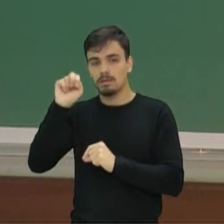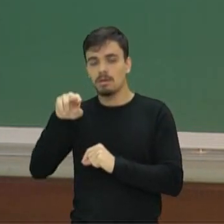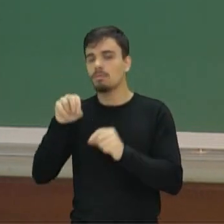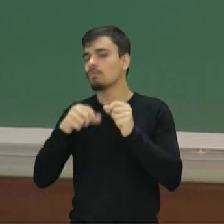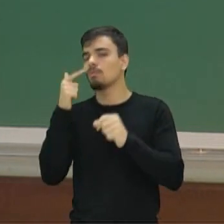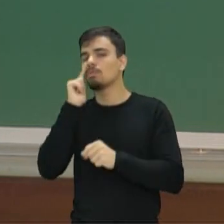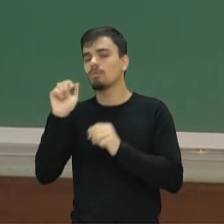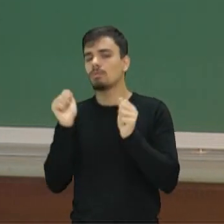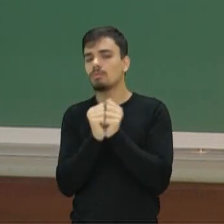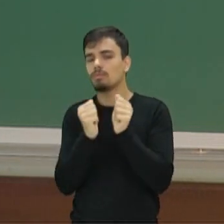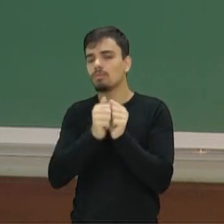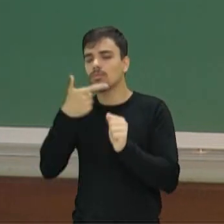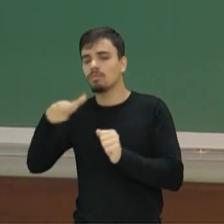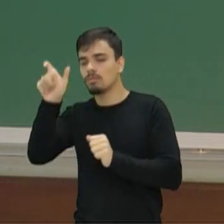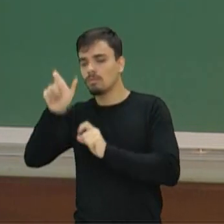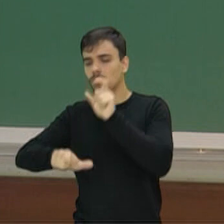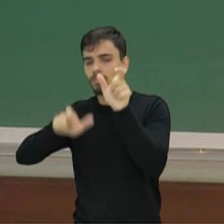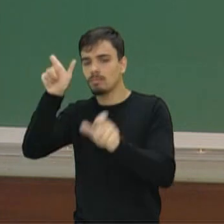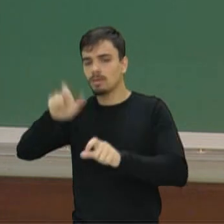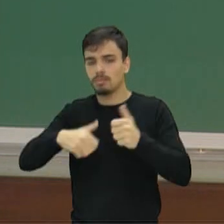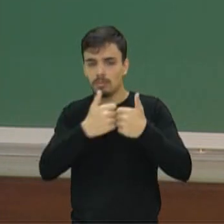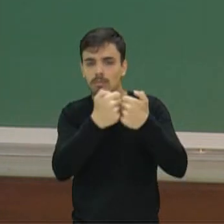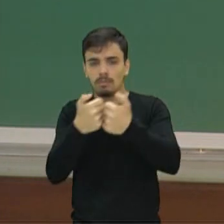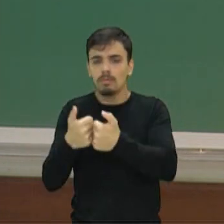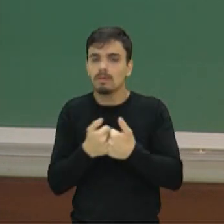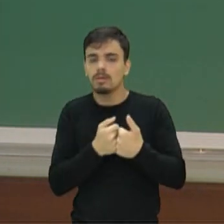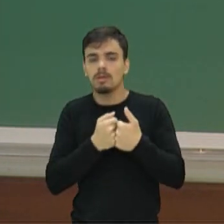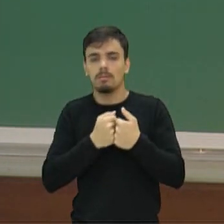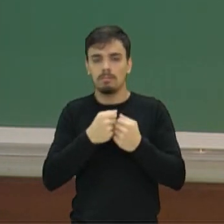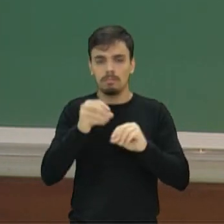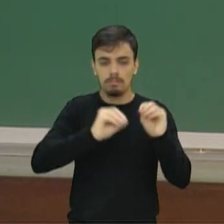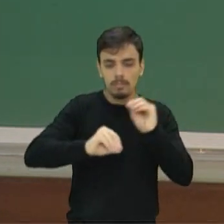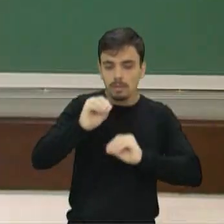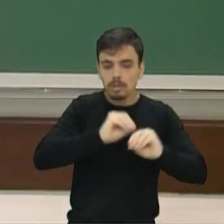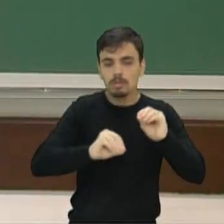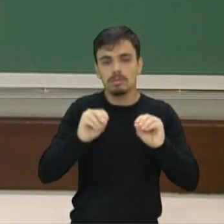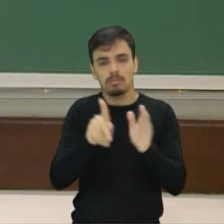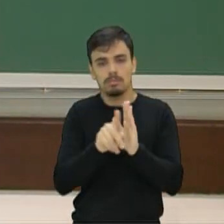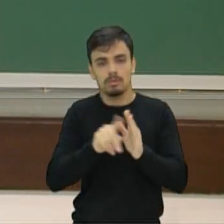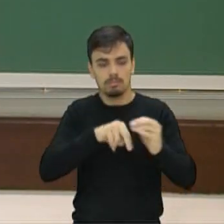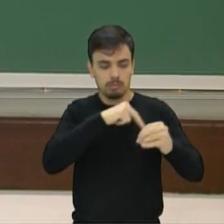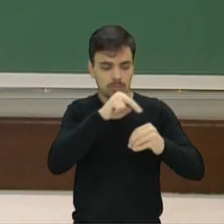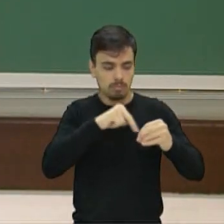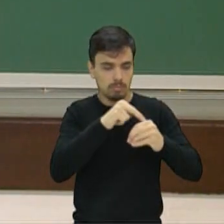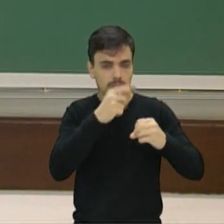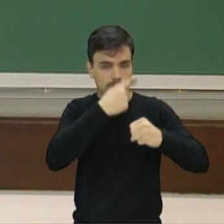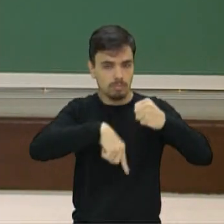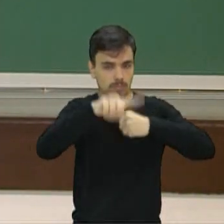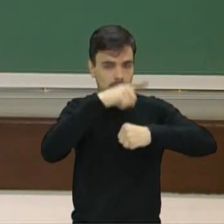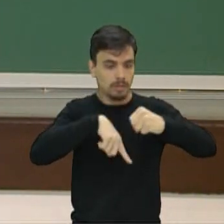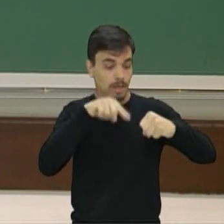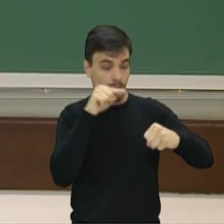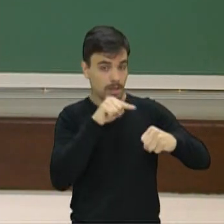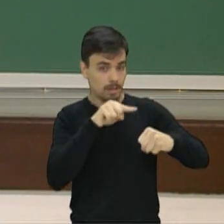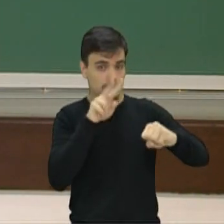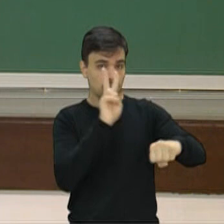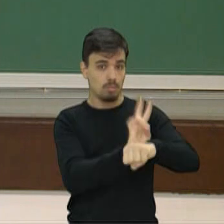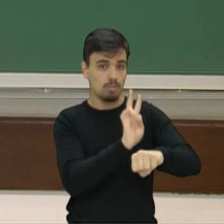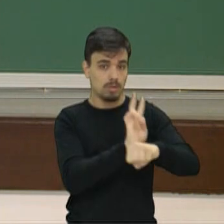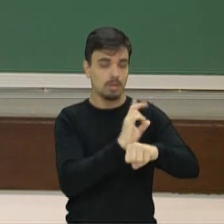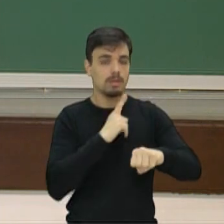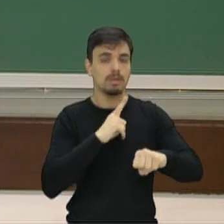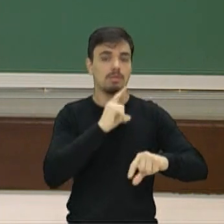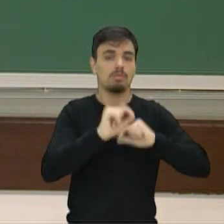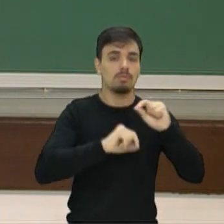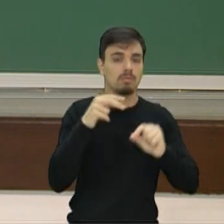com outros físicos, eles conseguiram mexer no núcleo atômico. O núcleo, pessoal, ele está blindado. Tem uma força ali